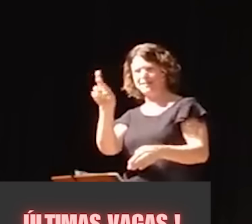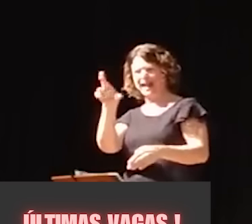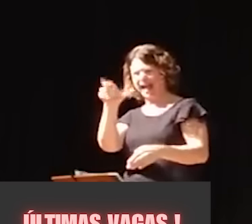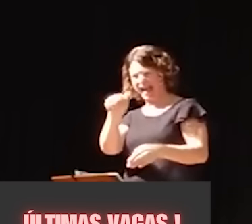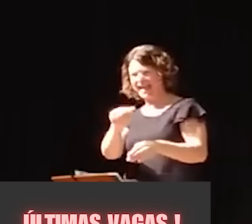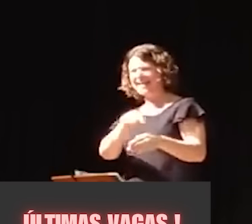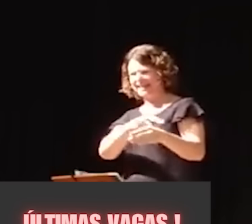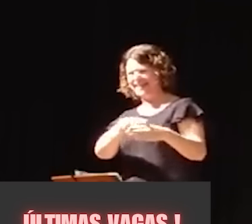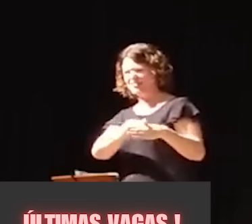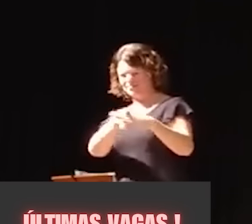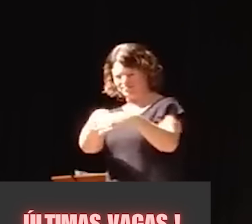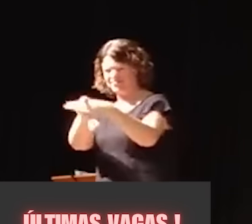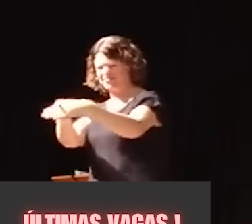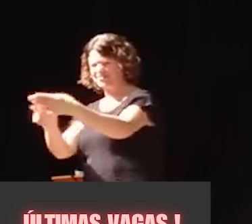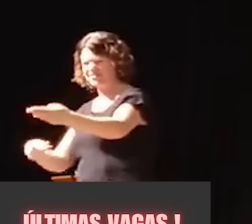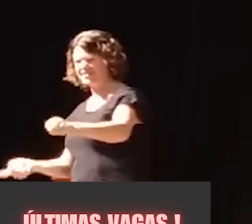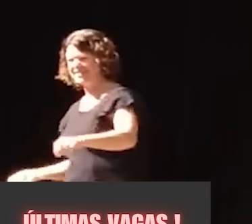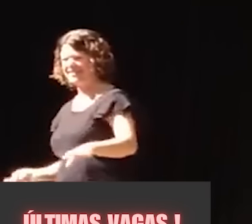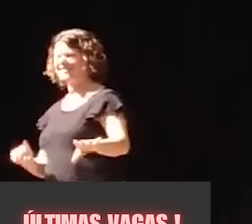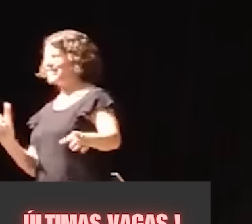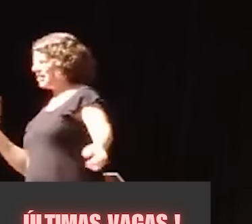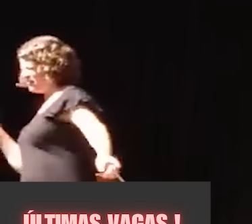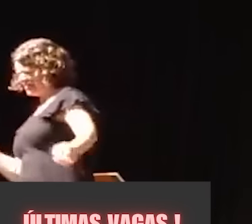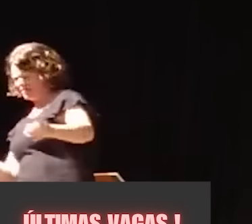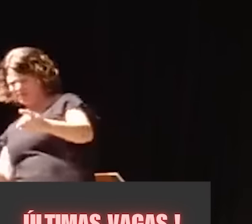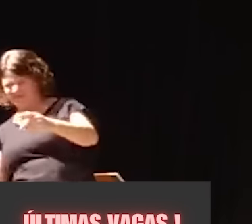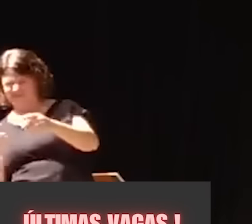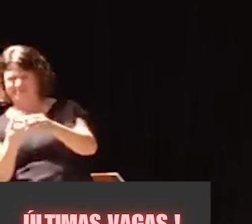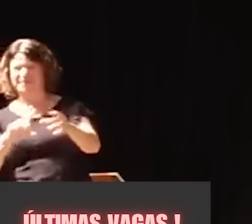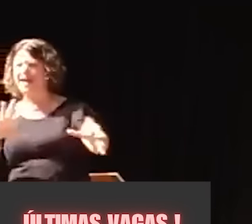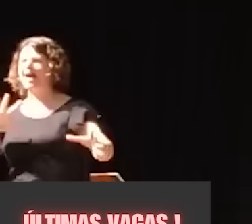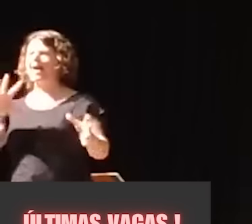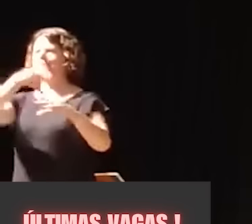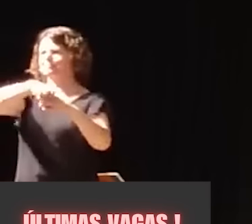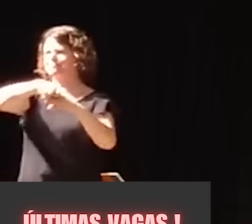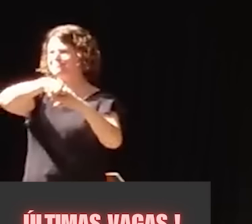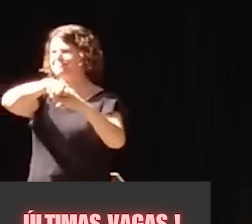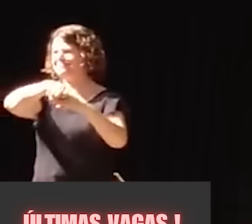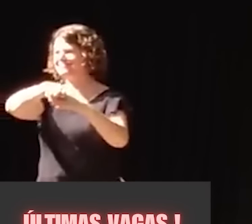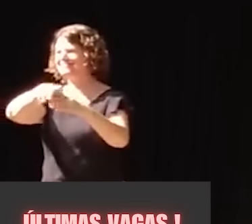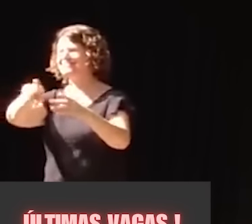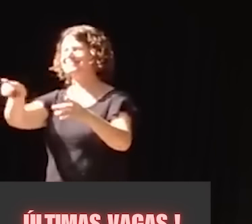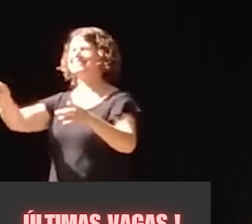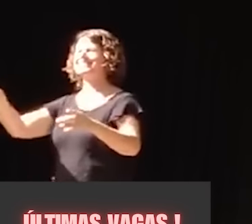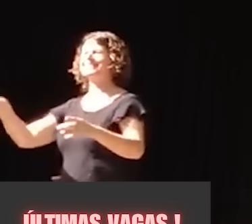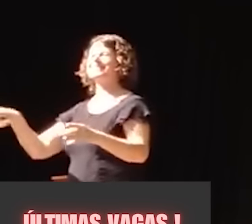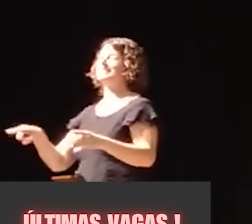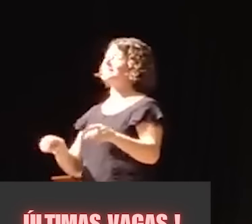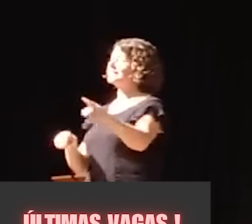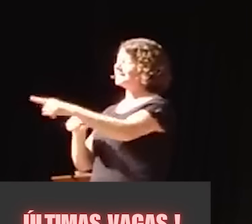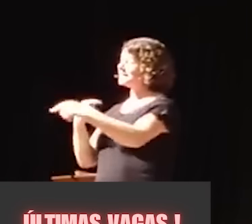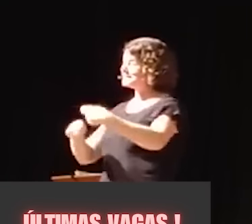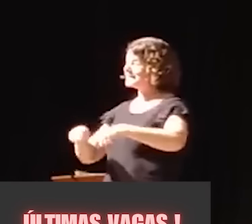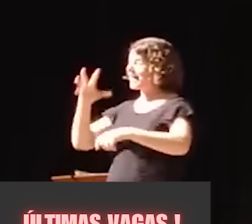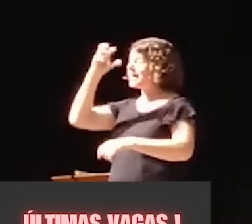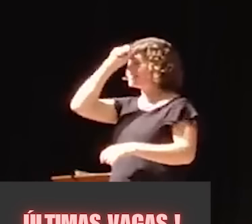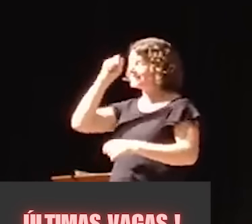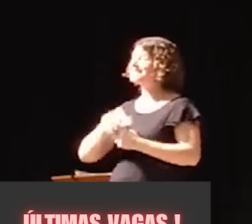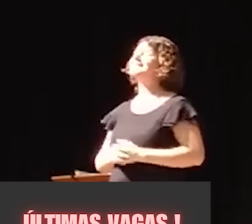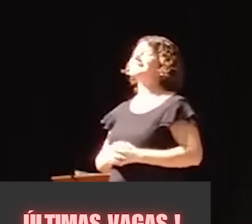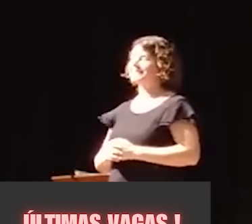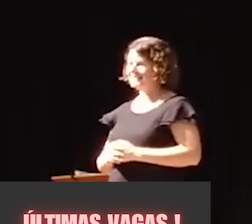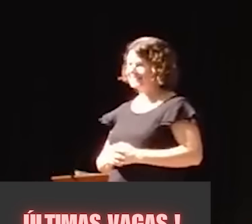lá eu vou lá eu livro da boca do leão queridos preste atenção nisso você precisa aprender isso